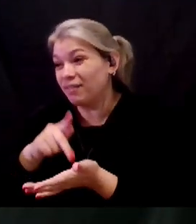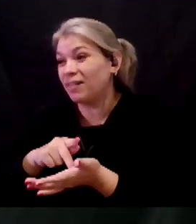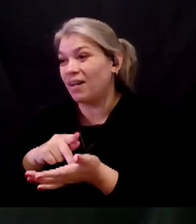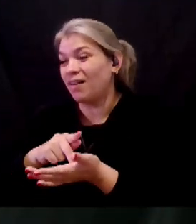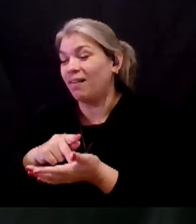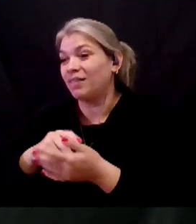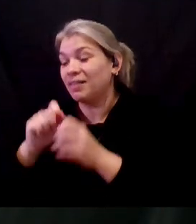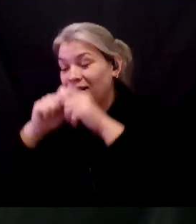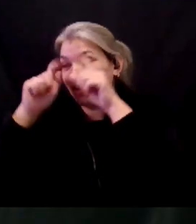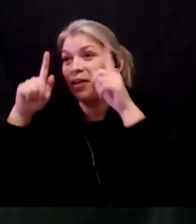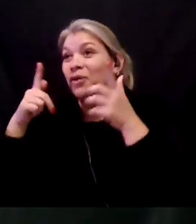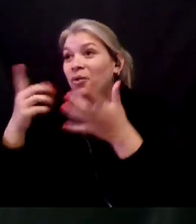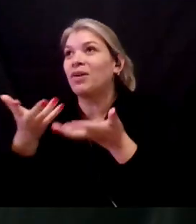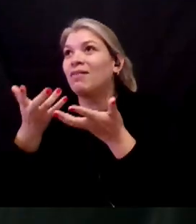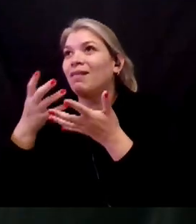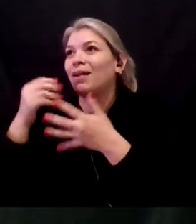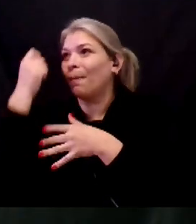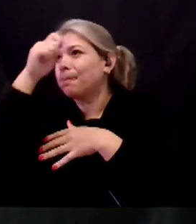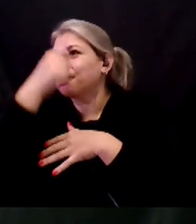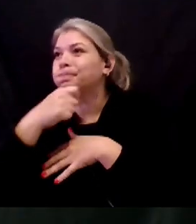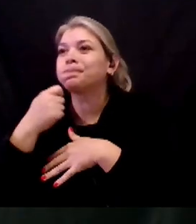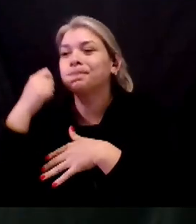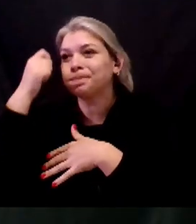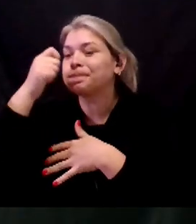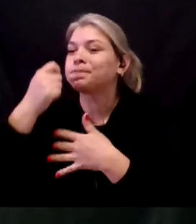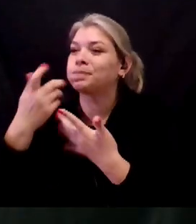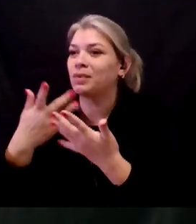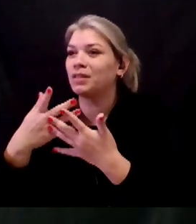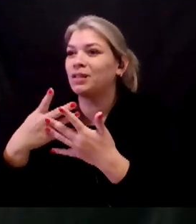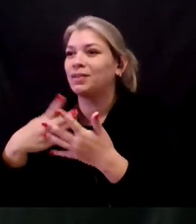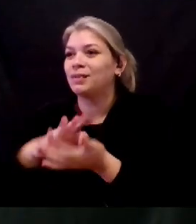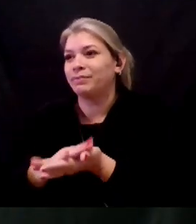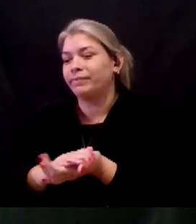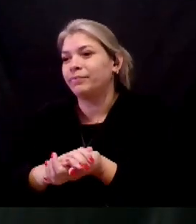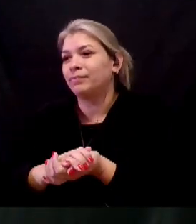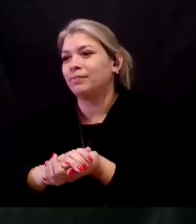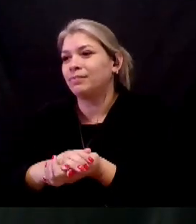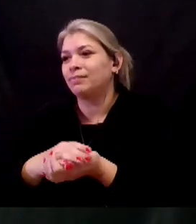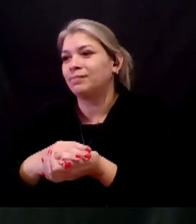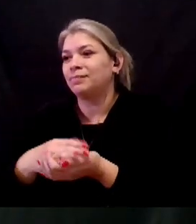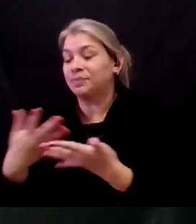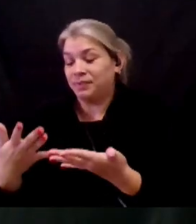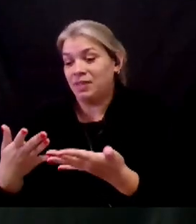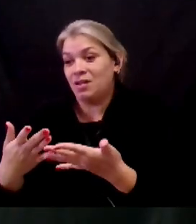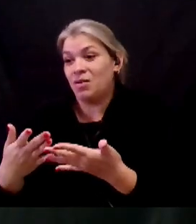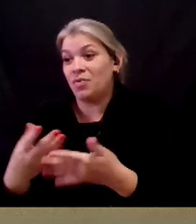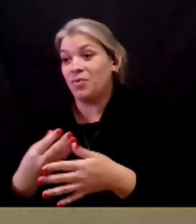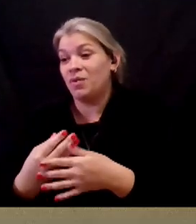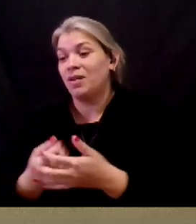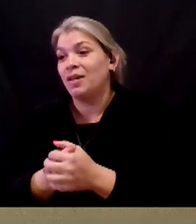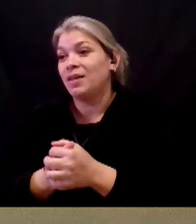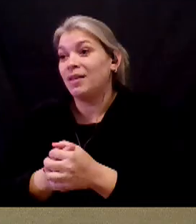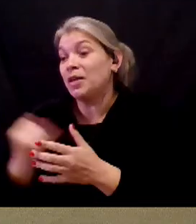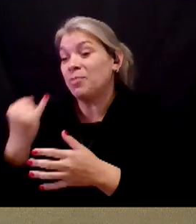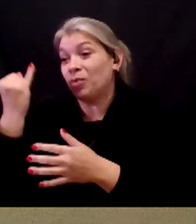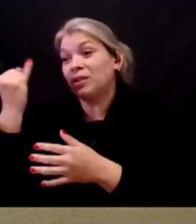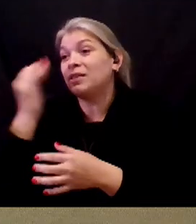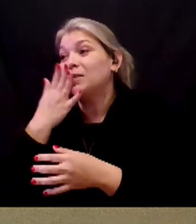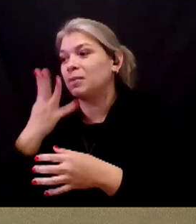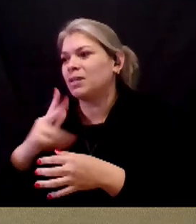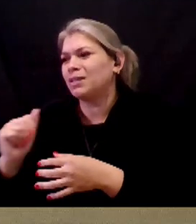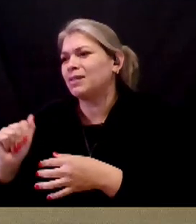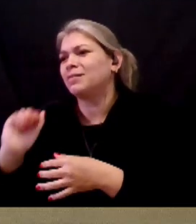ela fala, não, eu preciso maquiar, e faz disso algo que ela traz para a vidinha dela, né? O que faz? O